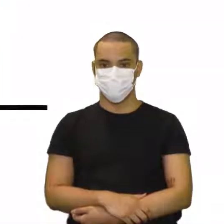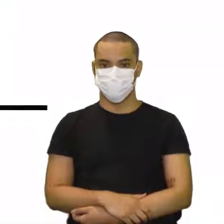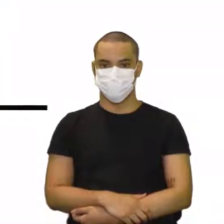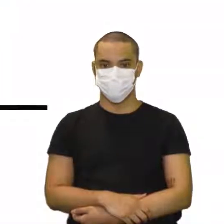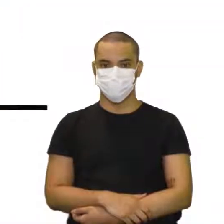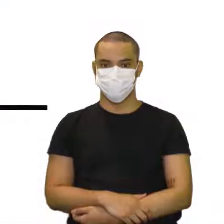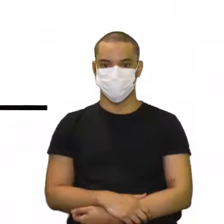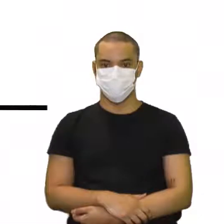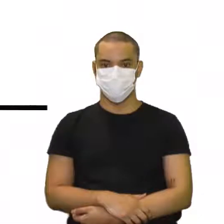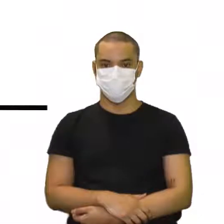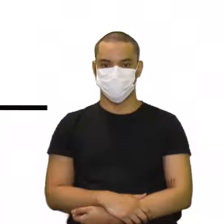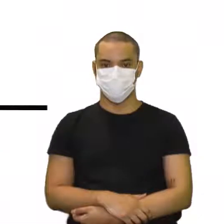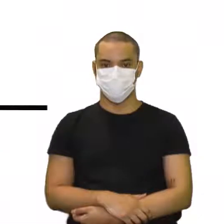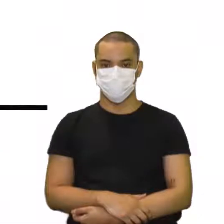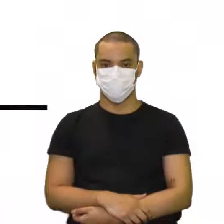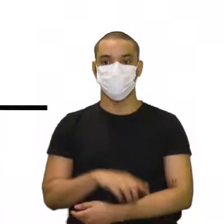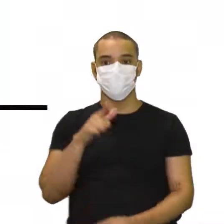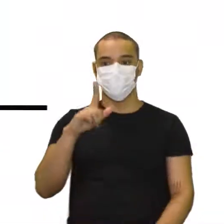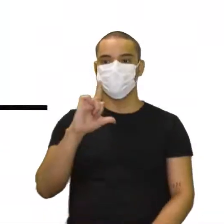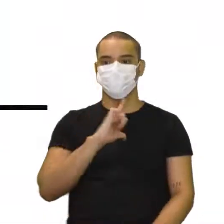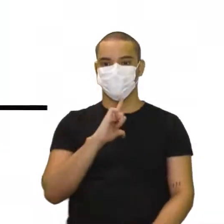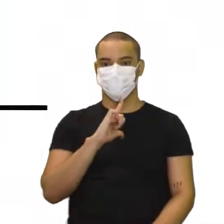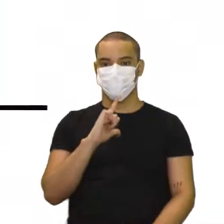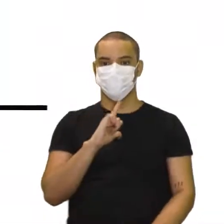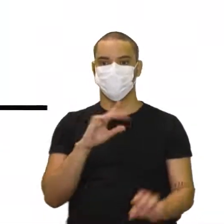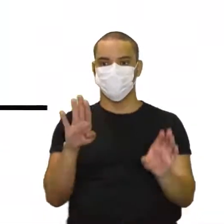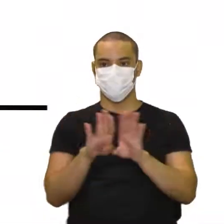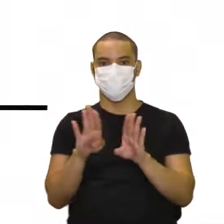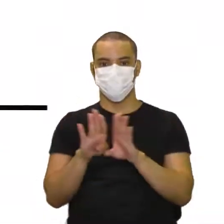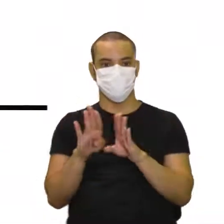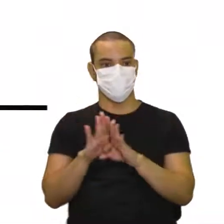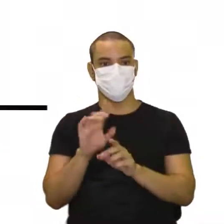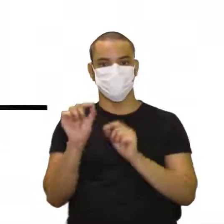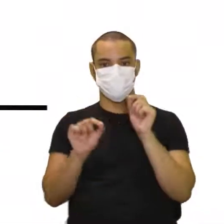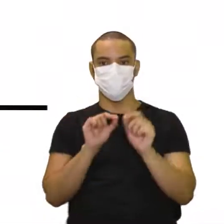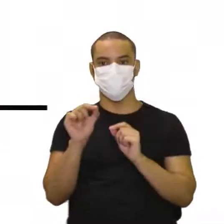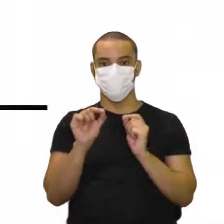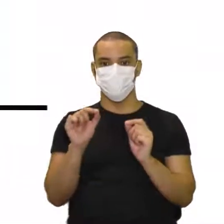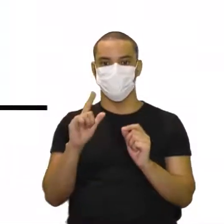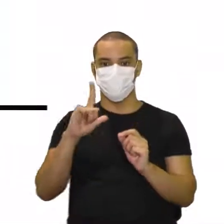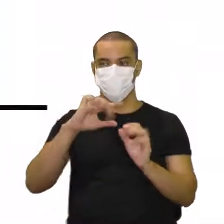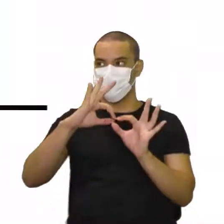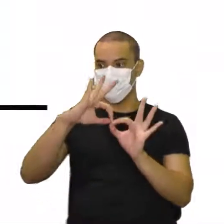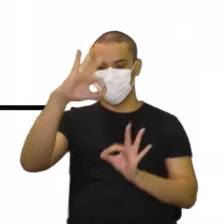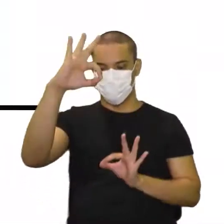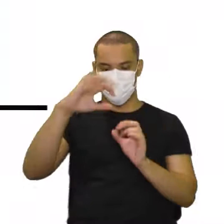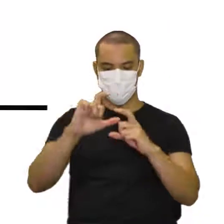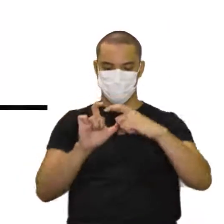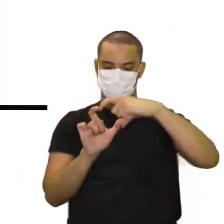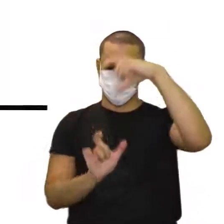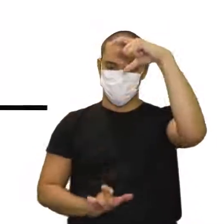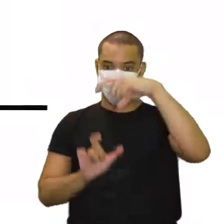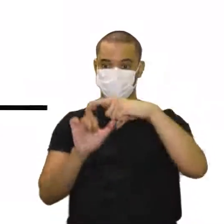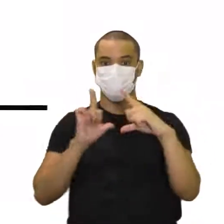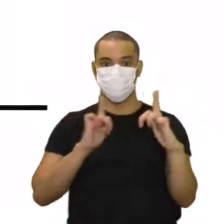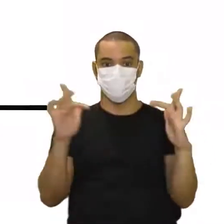Bom, você tem aqui uma barra se movendo e essa barra está em